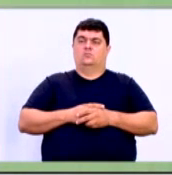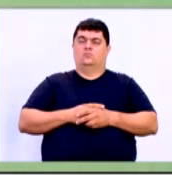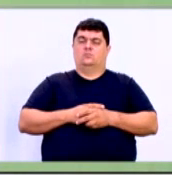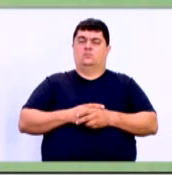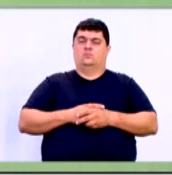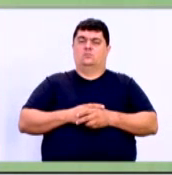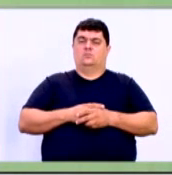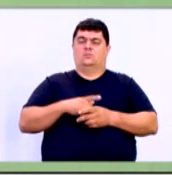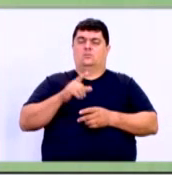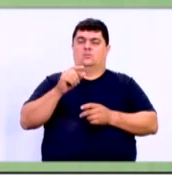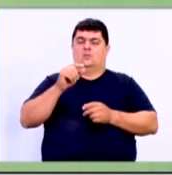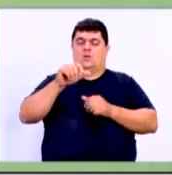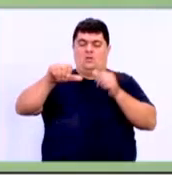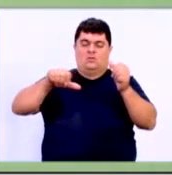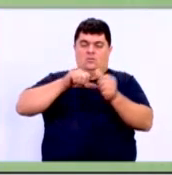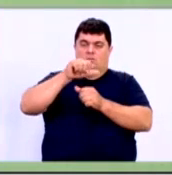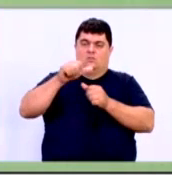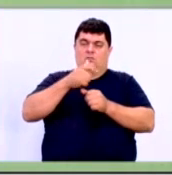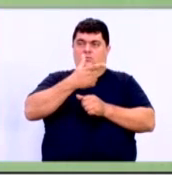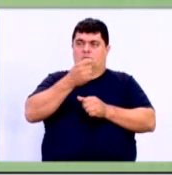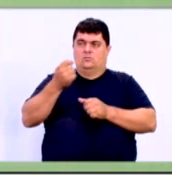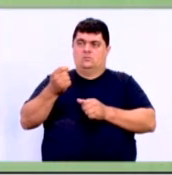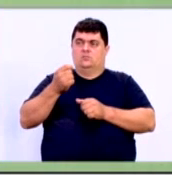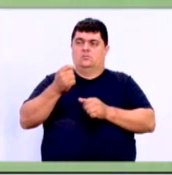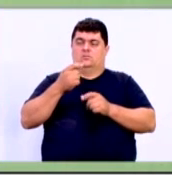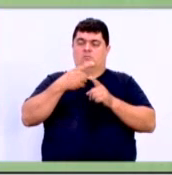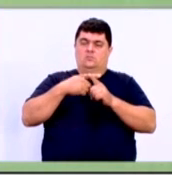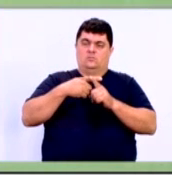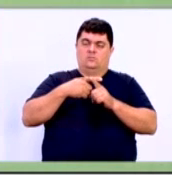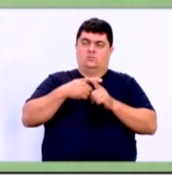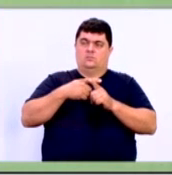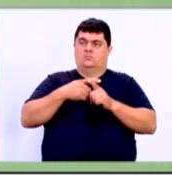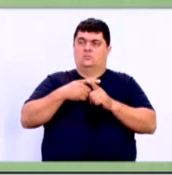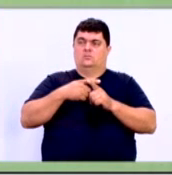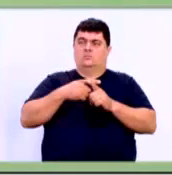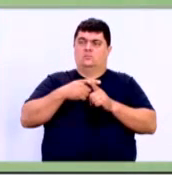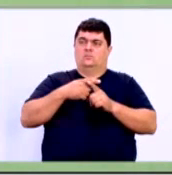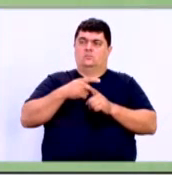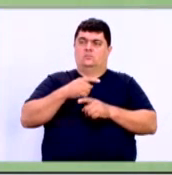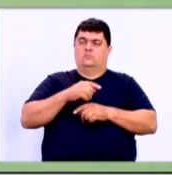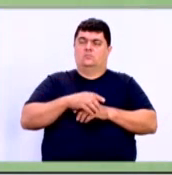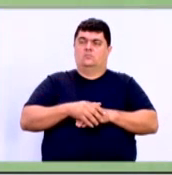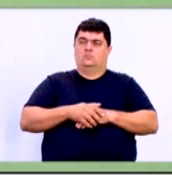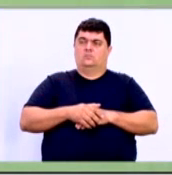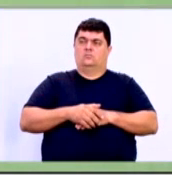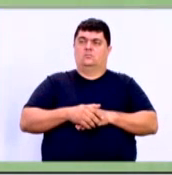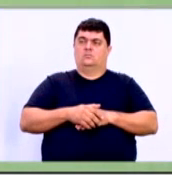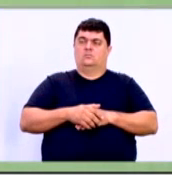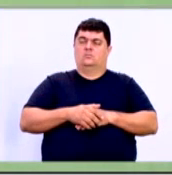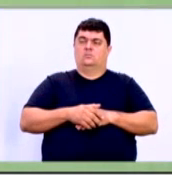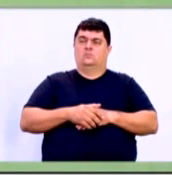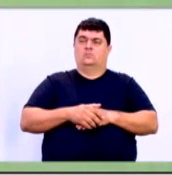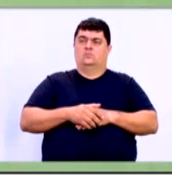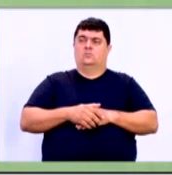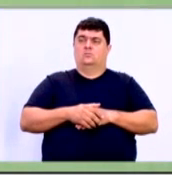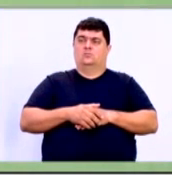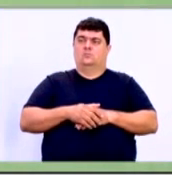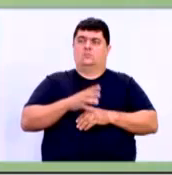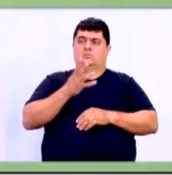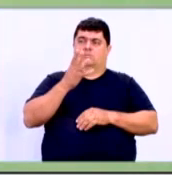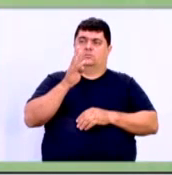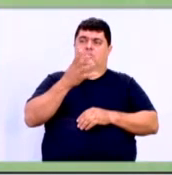Aqui no custo variável, 200 vezes o custo do produto produzido, né? Lembra? É isso aí, 4